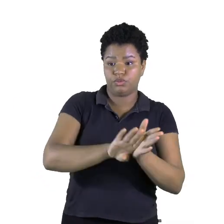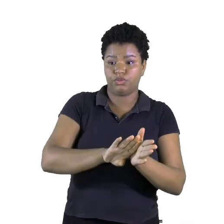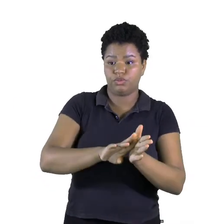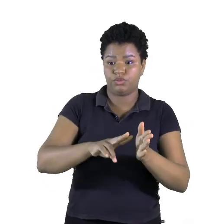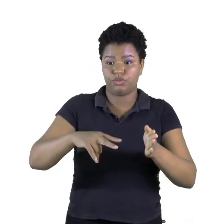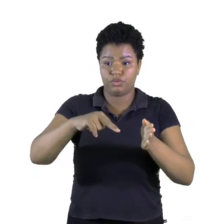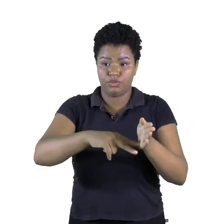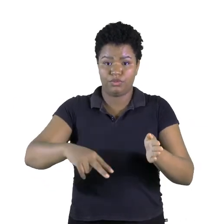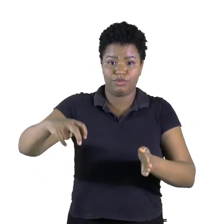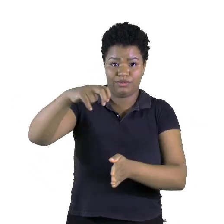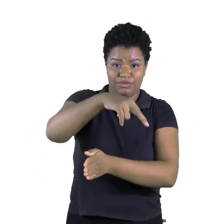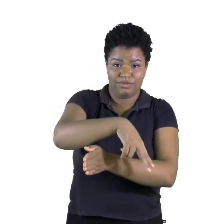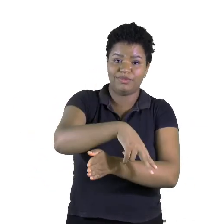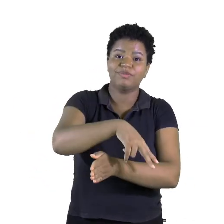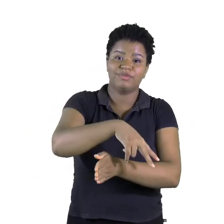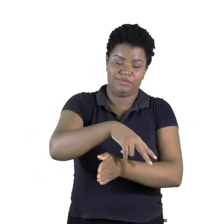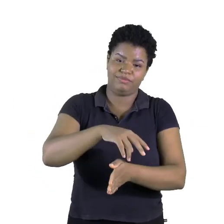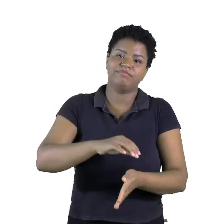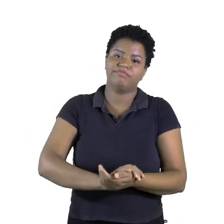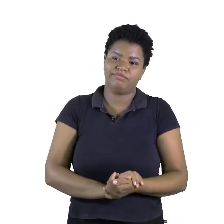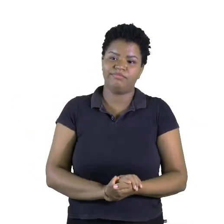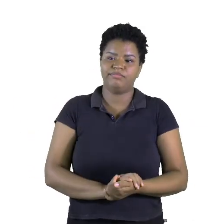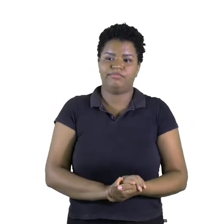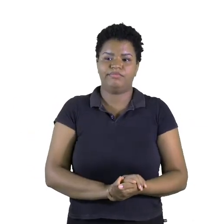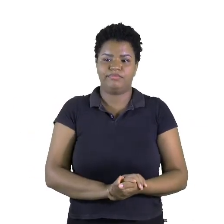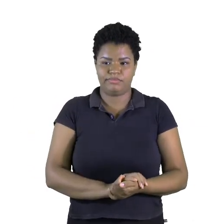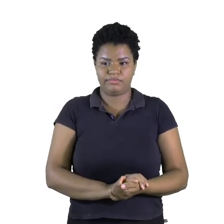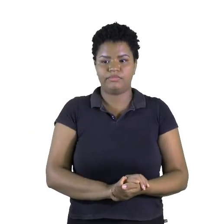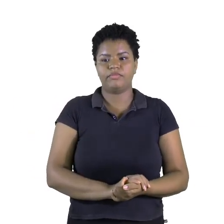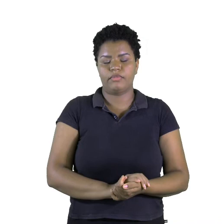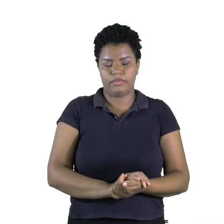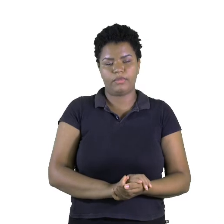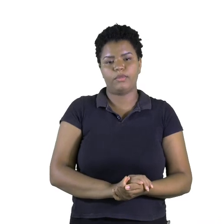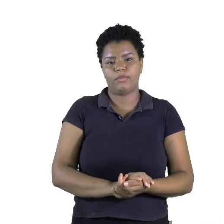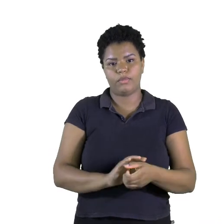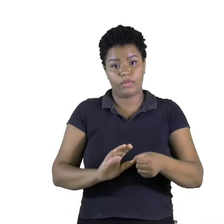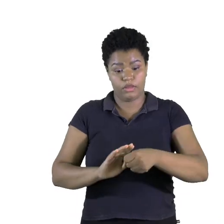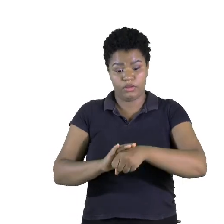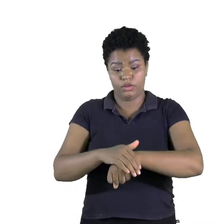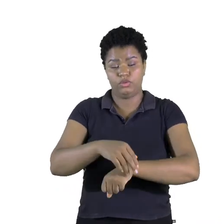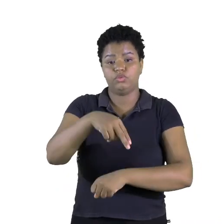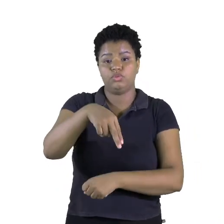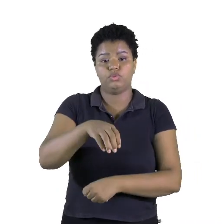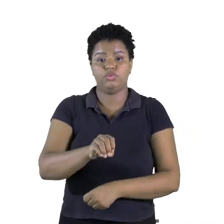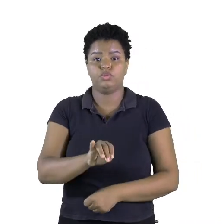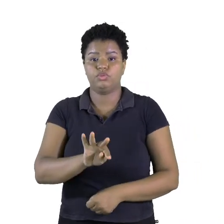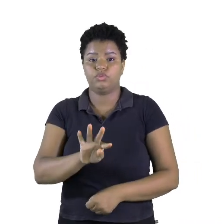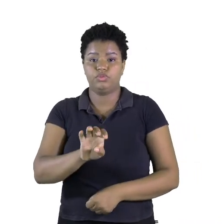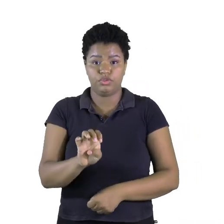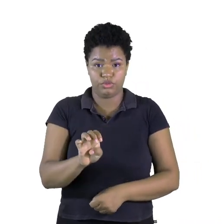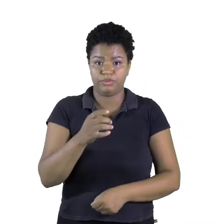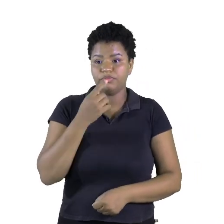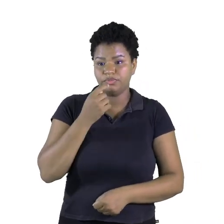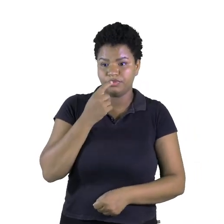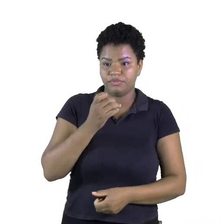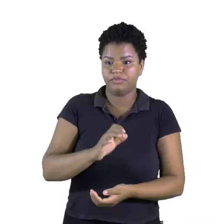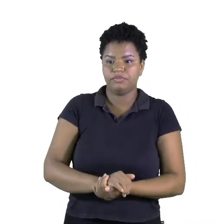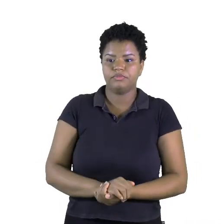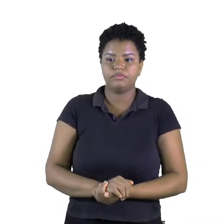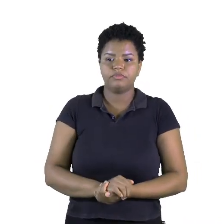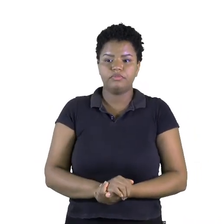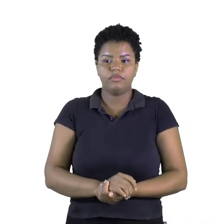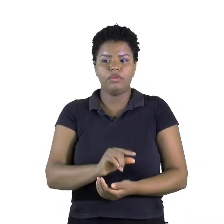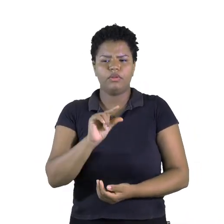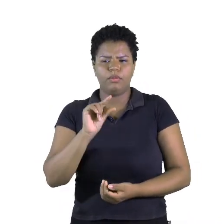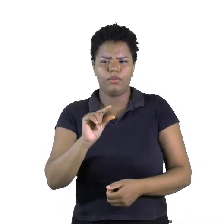estava lá buscando o fruto. Quando a noite estava o tempo lá. E o quando também nesse momento está dizendo o